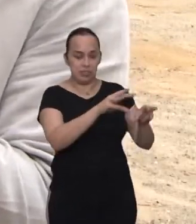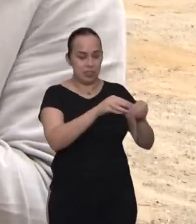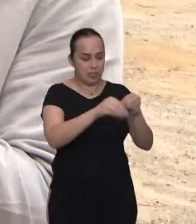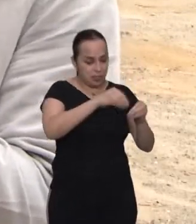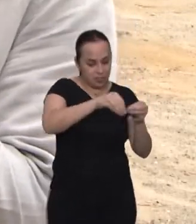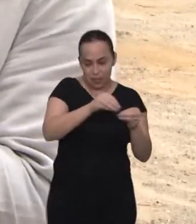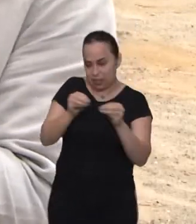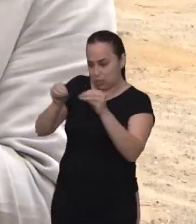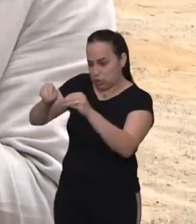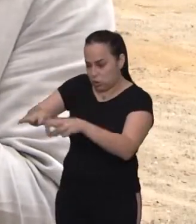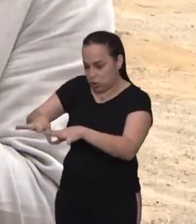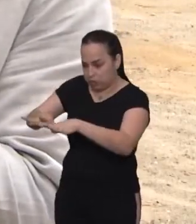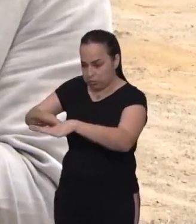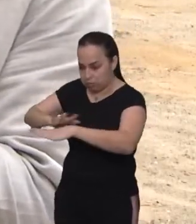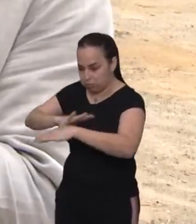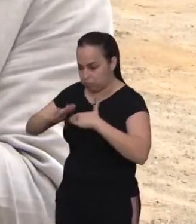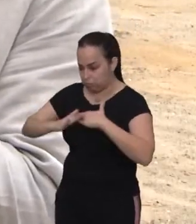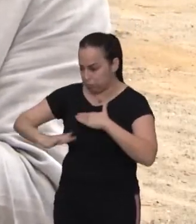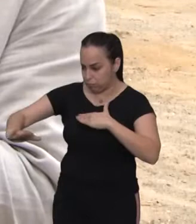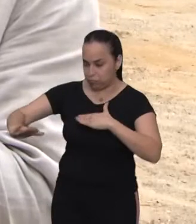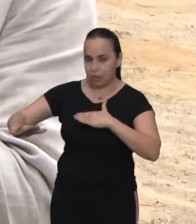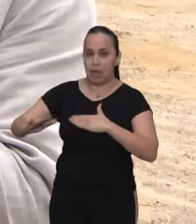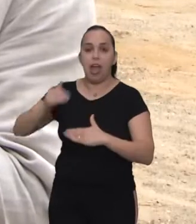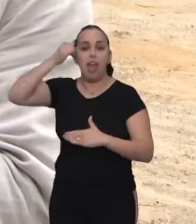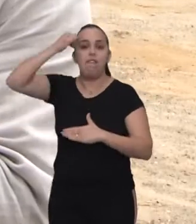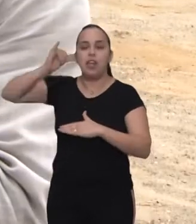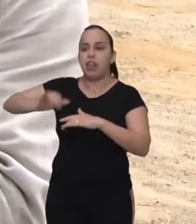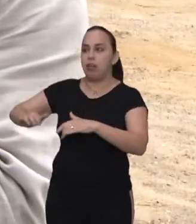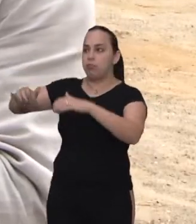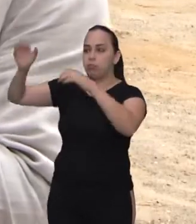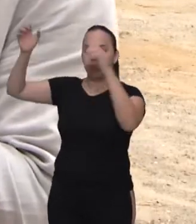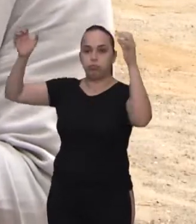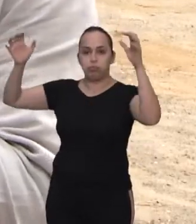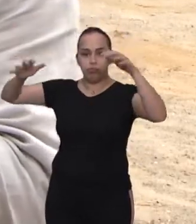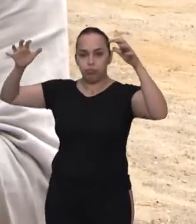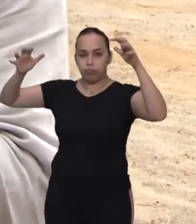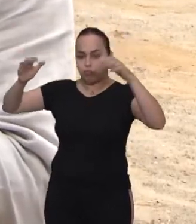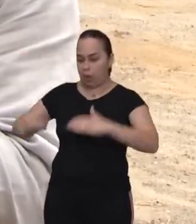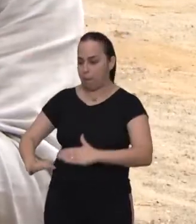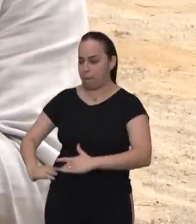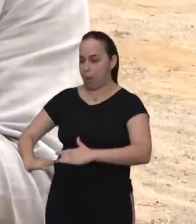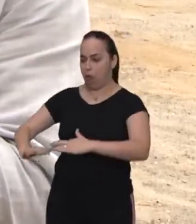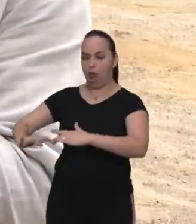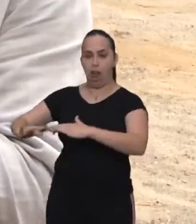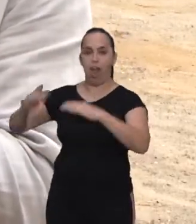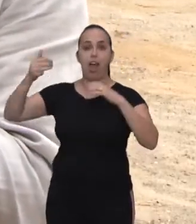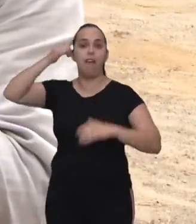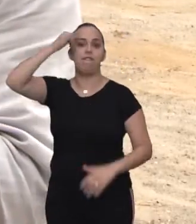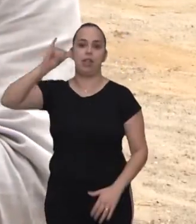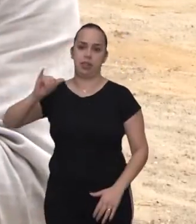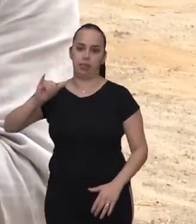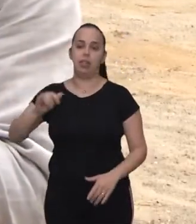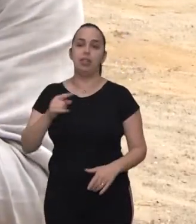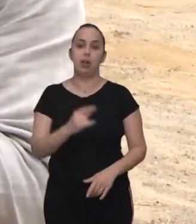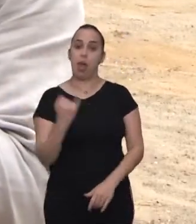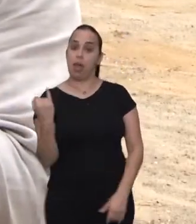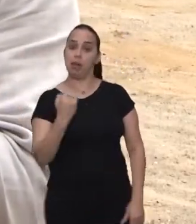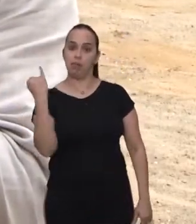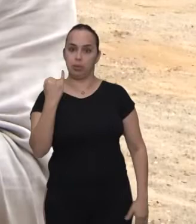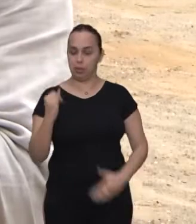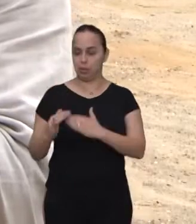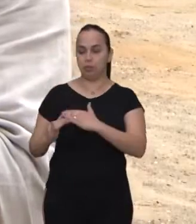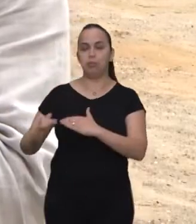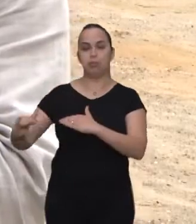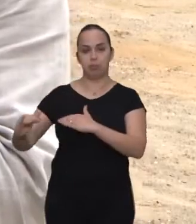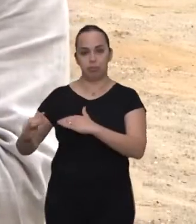cascalhamento para evitar alguns eventuais que acontecem em períodos de chuva acontece atolamento e esse